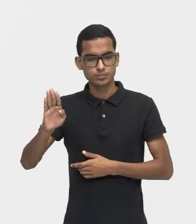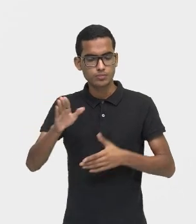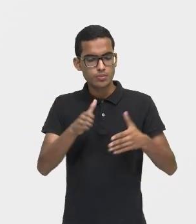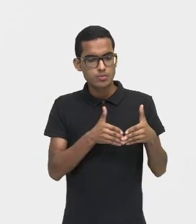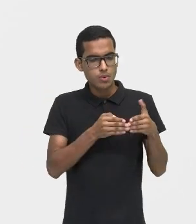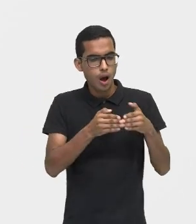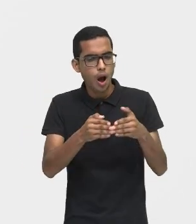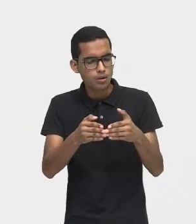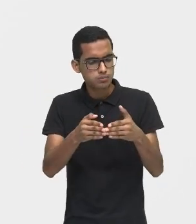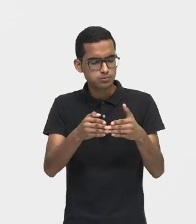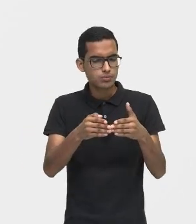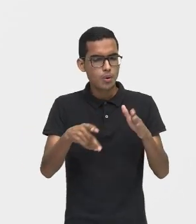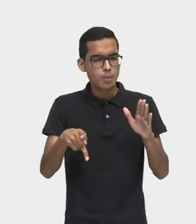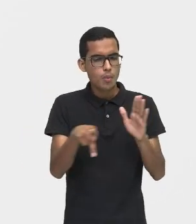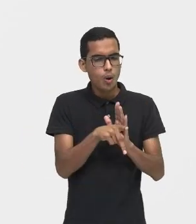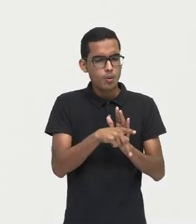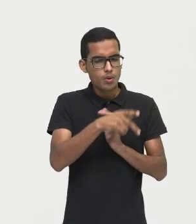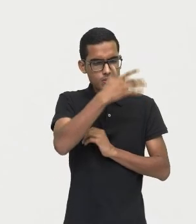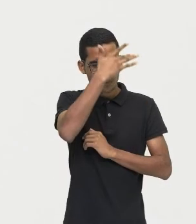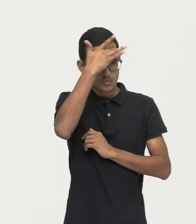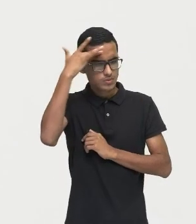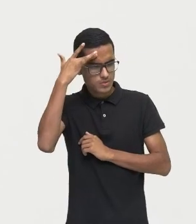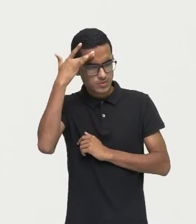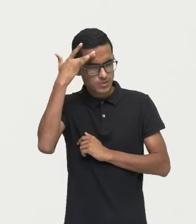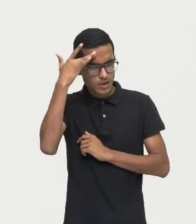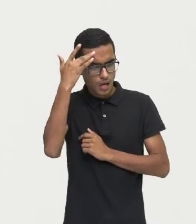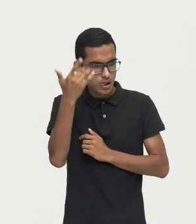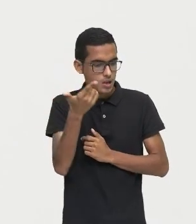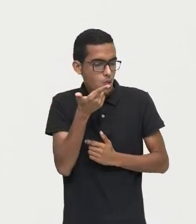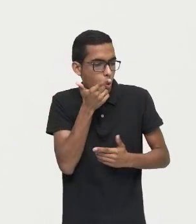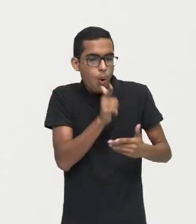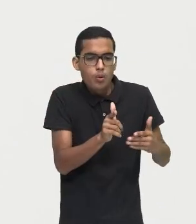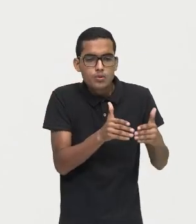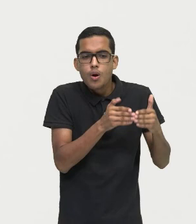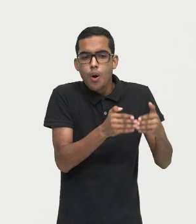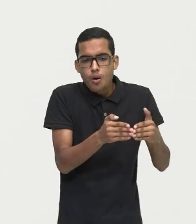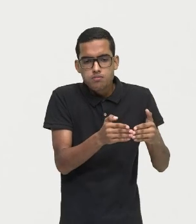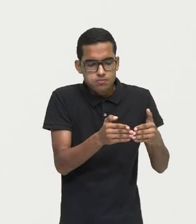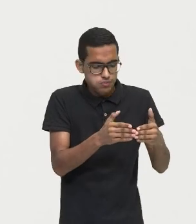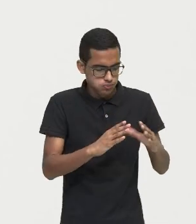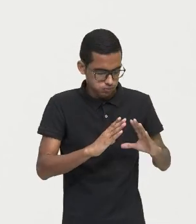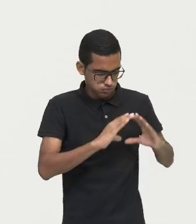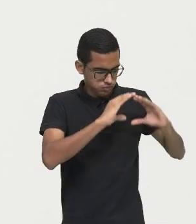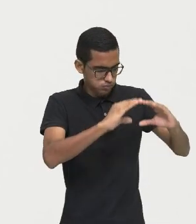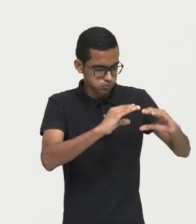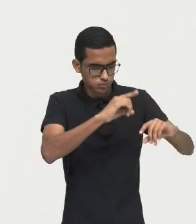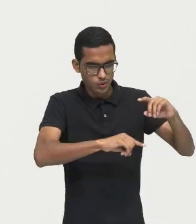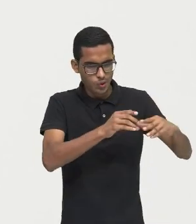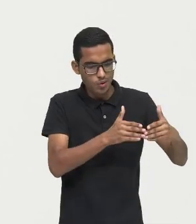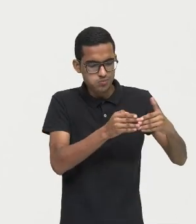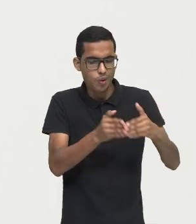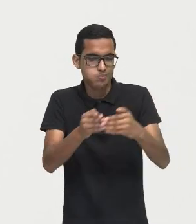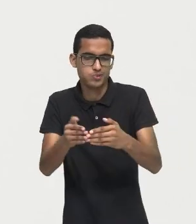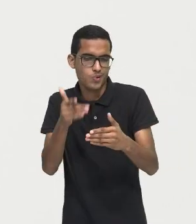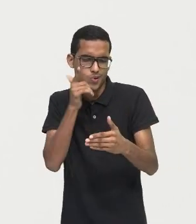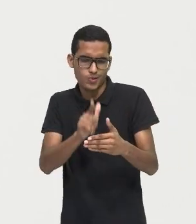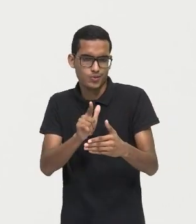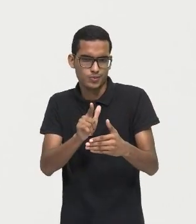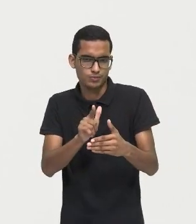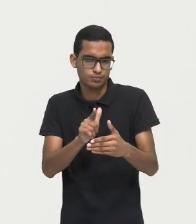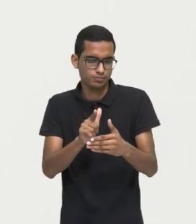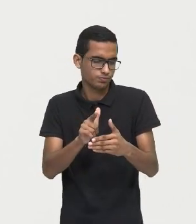exclusivas para o transporte de pessoas sem condições de transporte de cargas. Não vai estar incluído aí